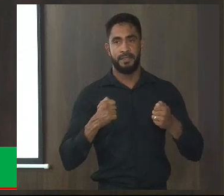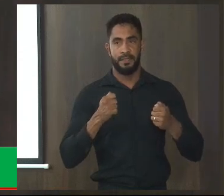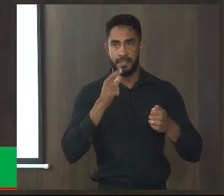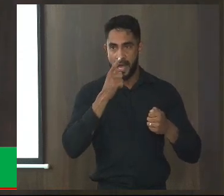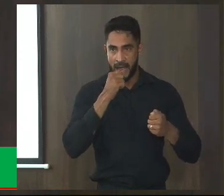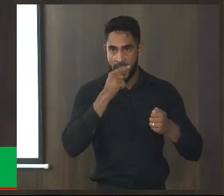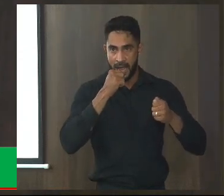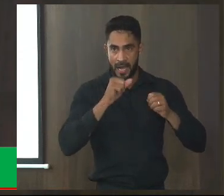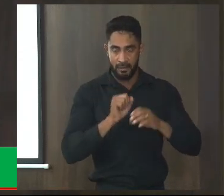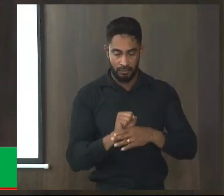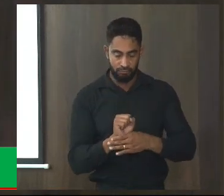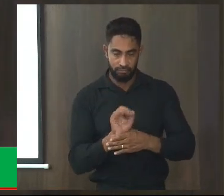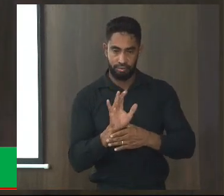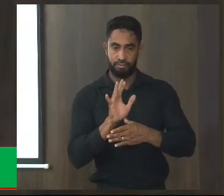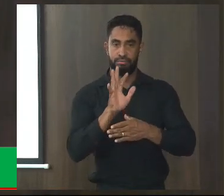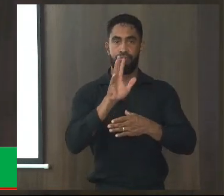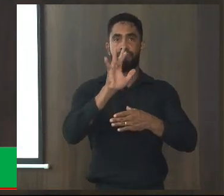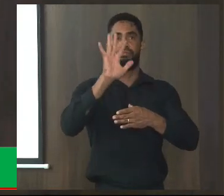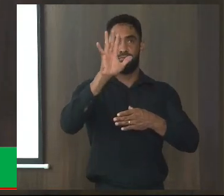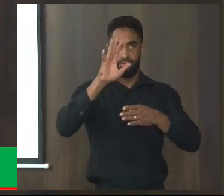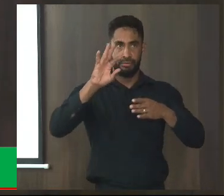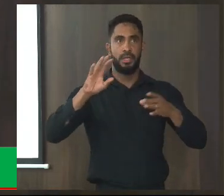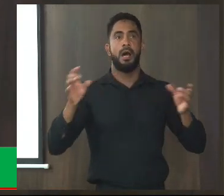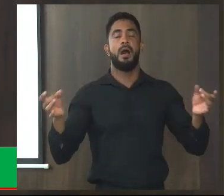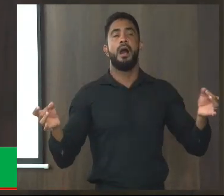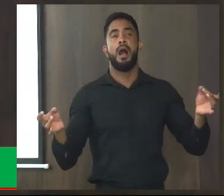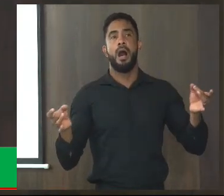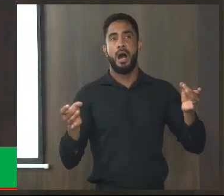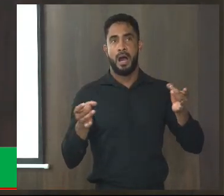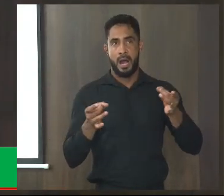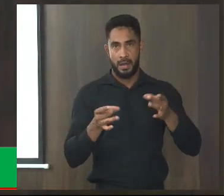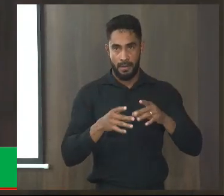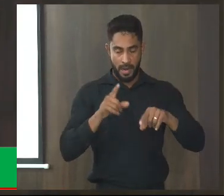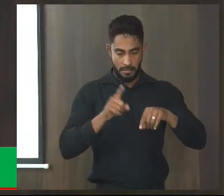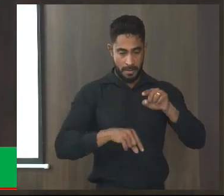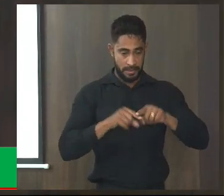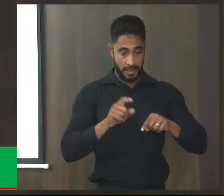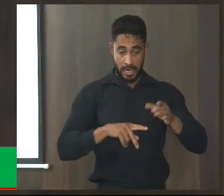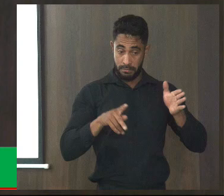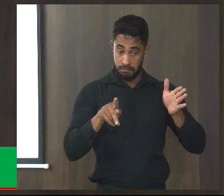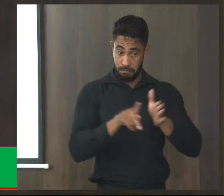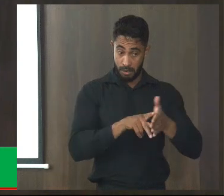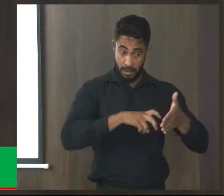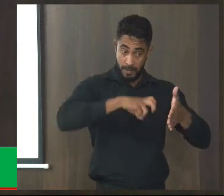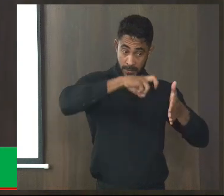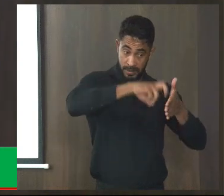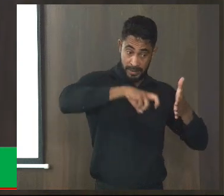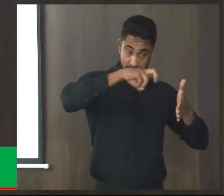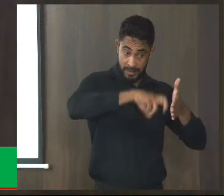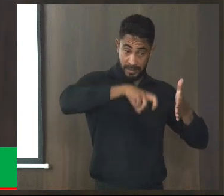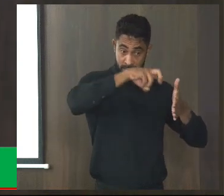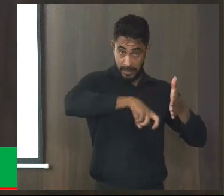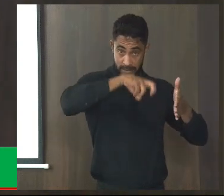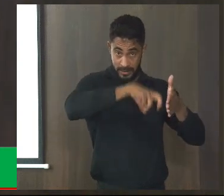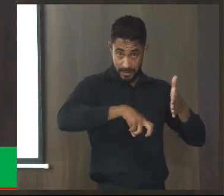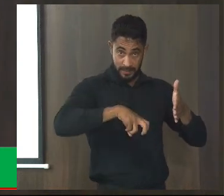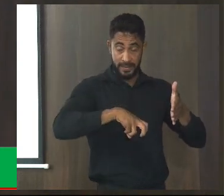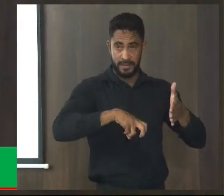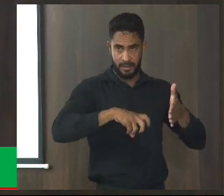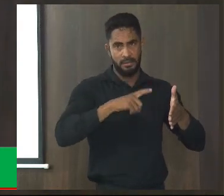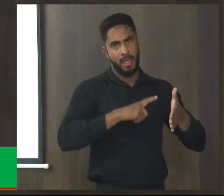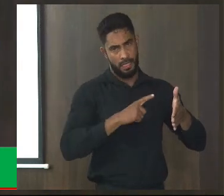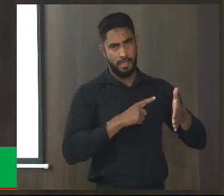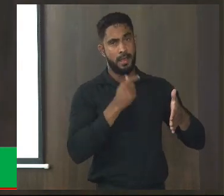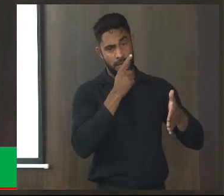toda essa água. Depois de secar, que fica essa areia, que é produto da mineração, que com certeza tem contaminações,